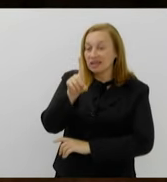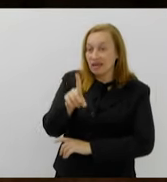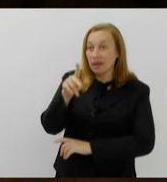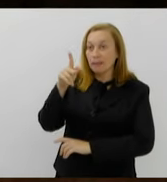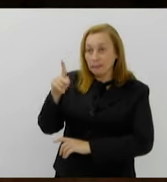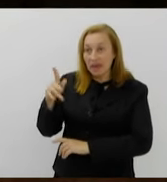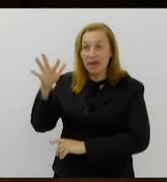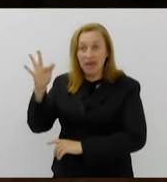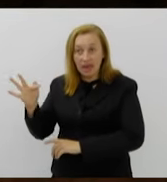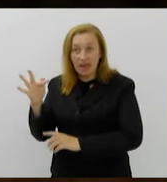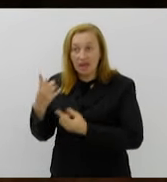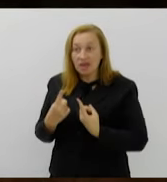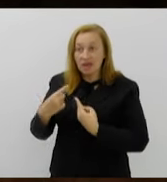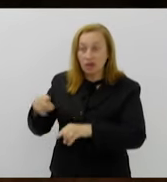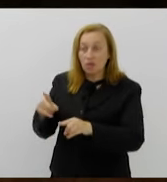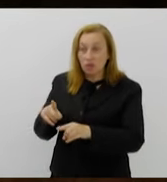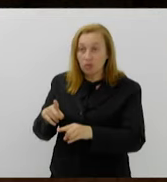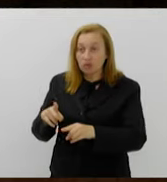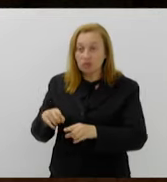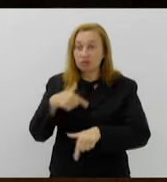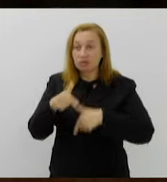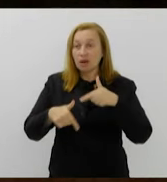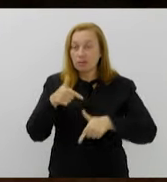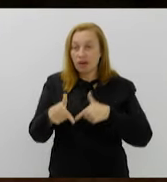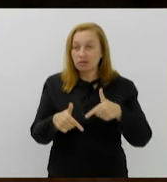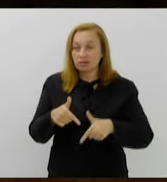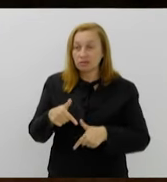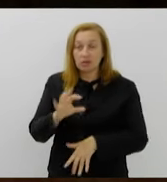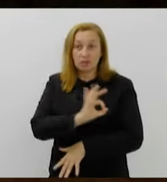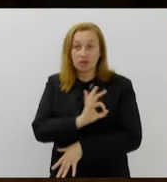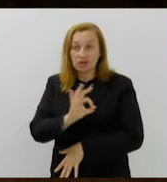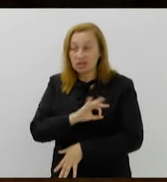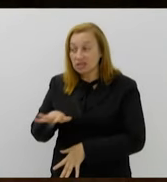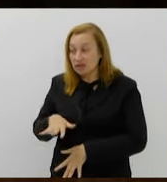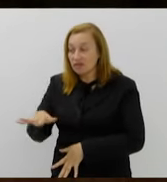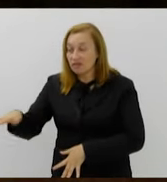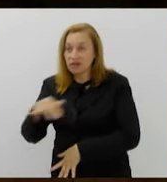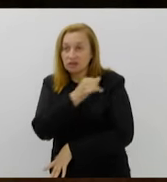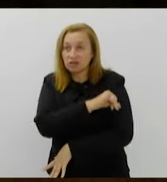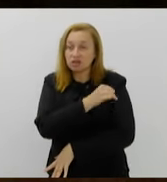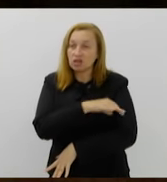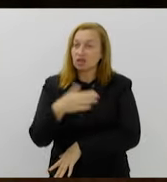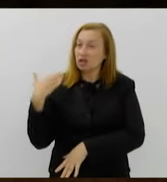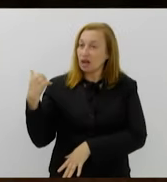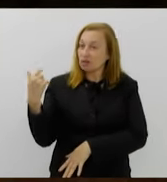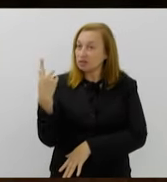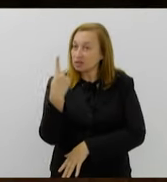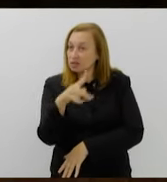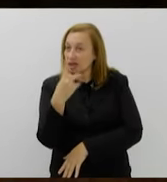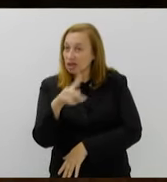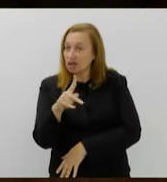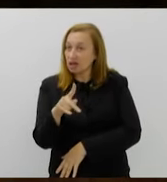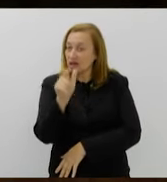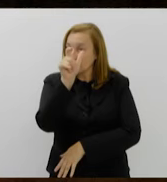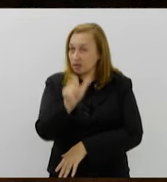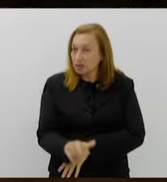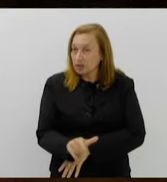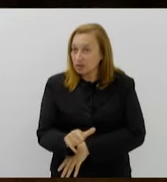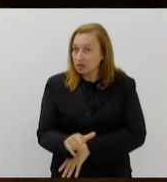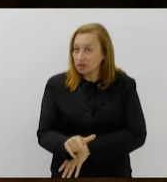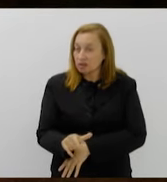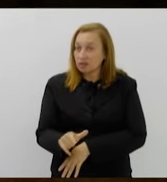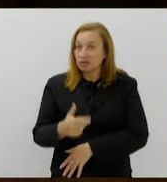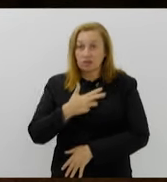impede as operações policiais nas favelas do Rio de Janeiro que escolheu ter lado dele indivíduos como o atual presidente da